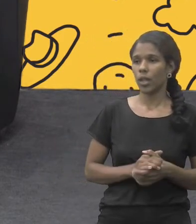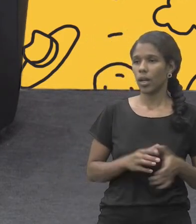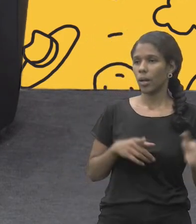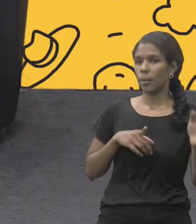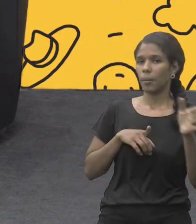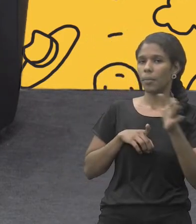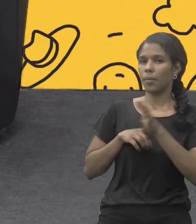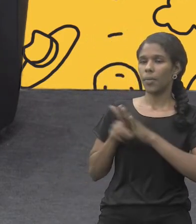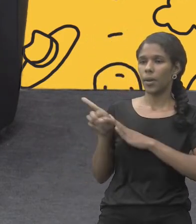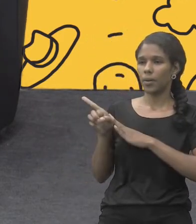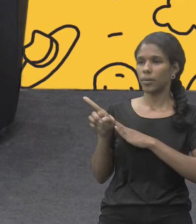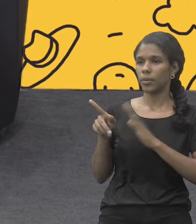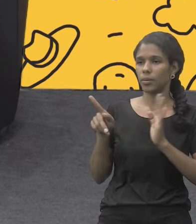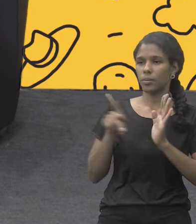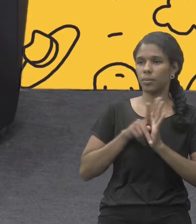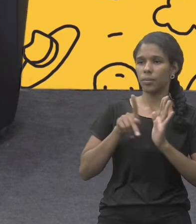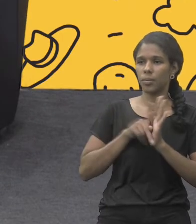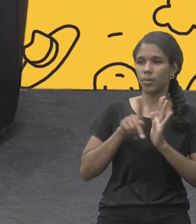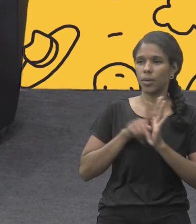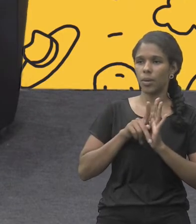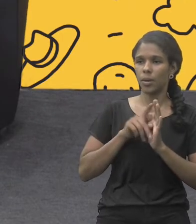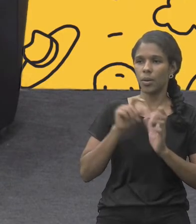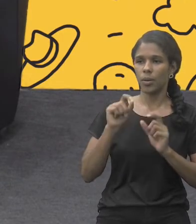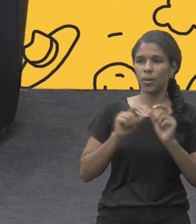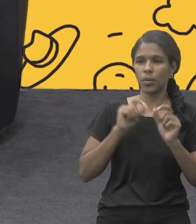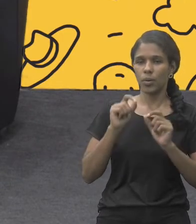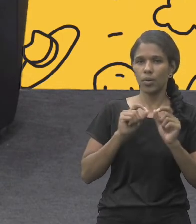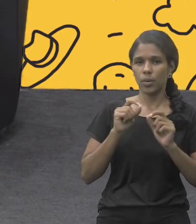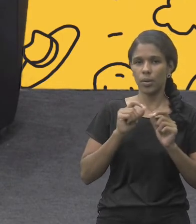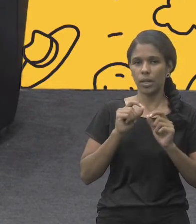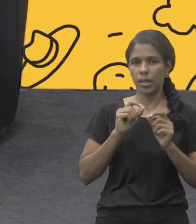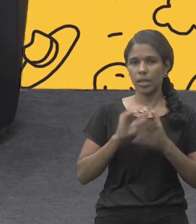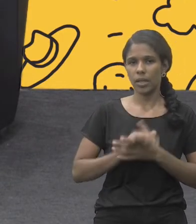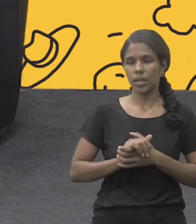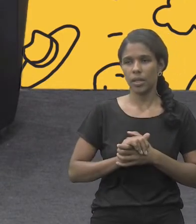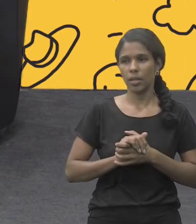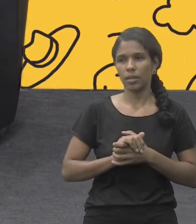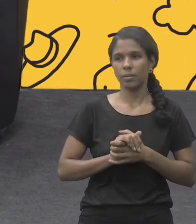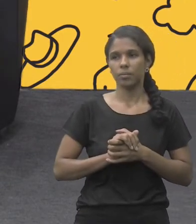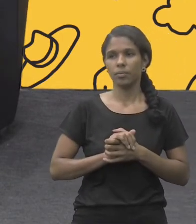curiosidades sobre jiu-jitsu. O professor Jackson vai falar sobre ele.